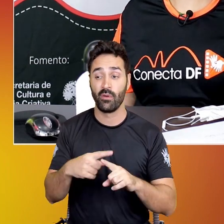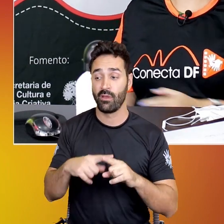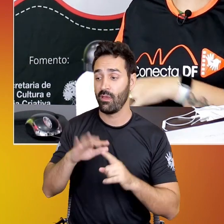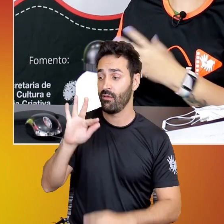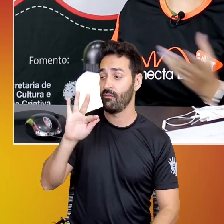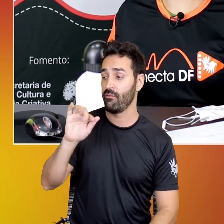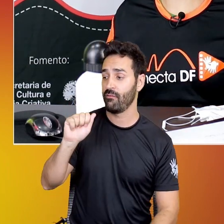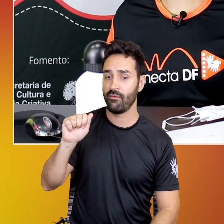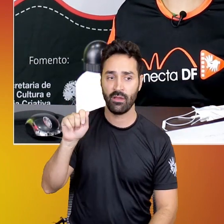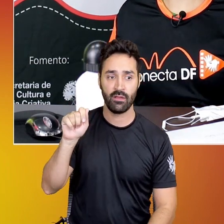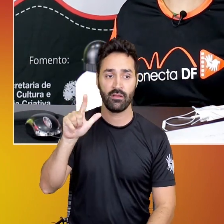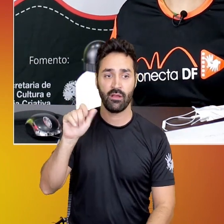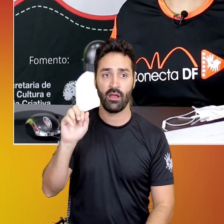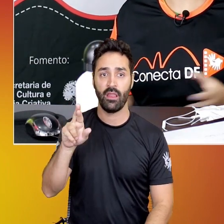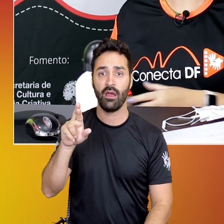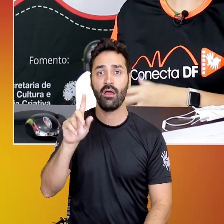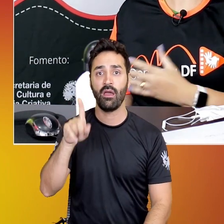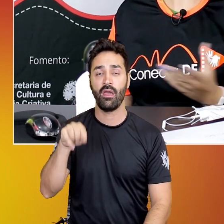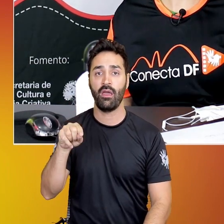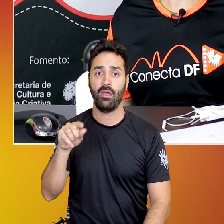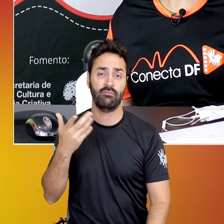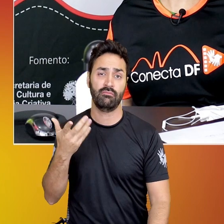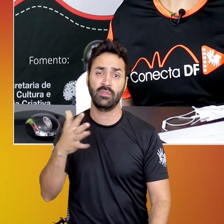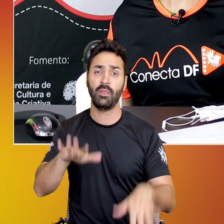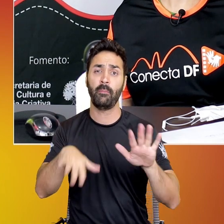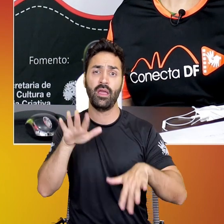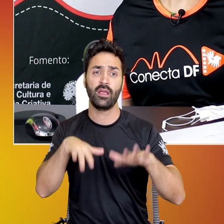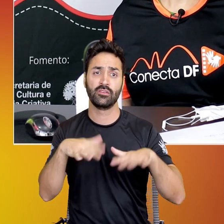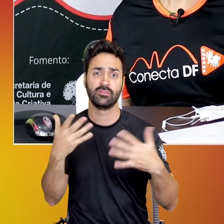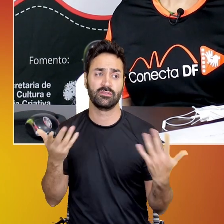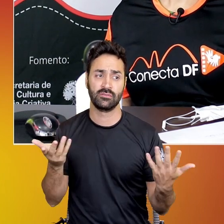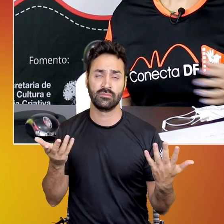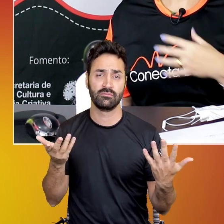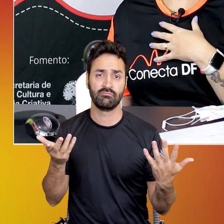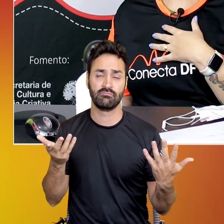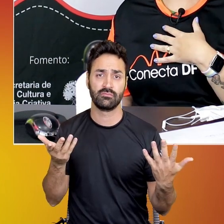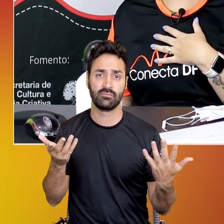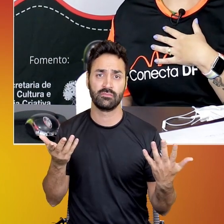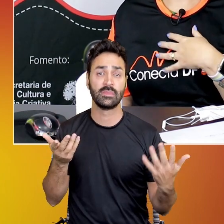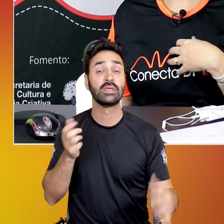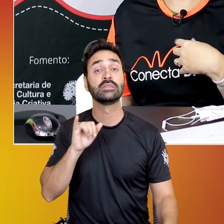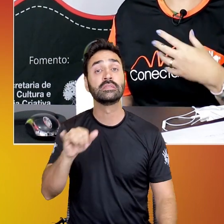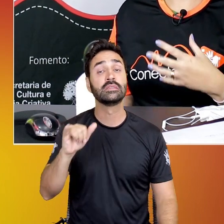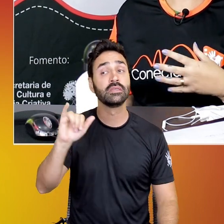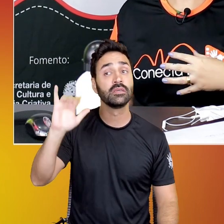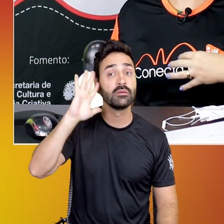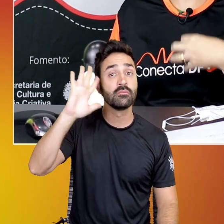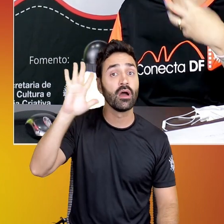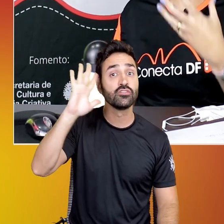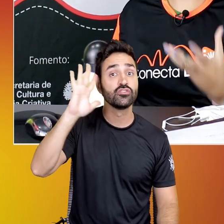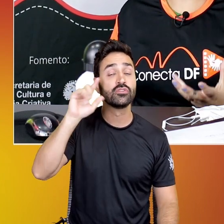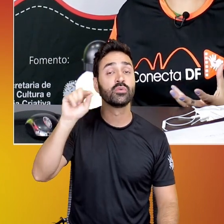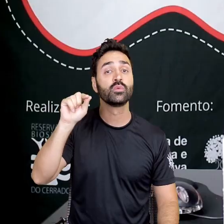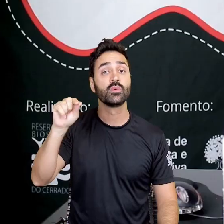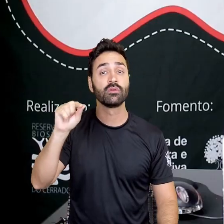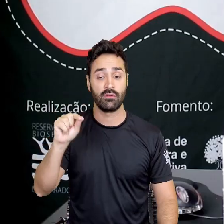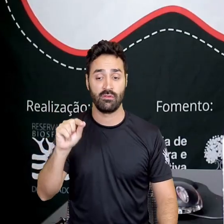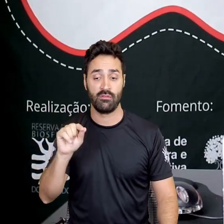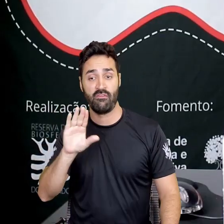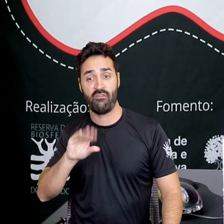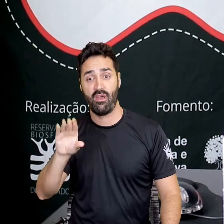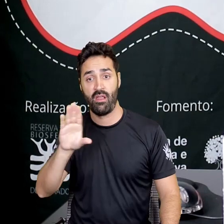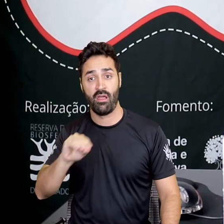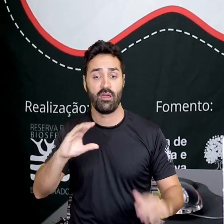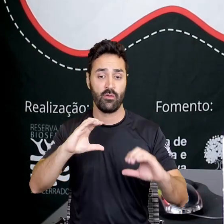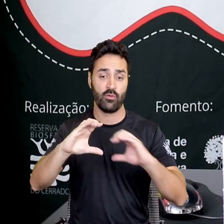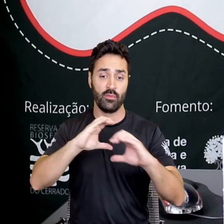outra palavra que é muito relativa. Falar em que sentido? Se eu for pensar no falar, comunicar, através